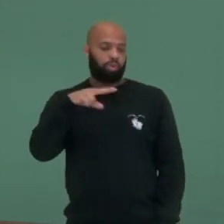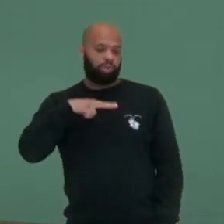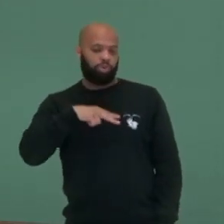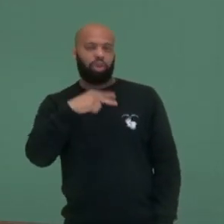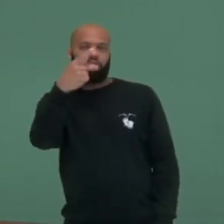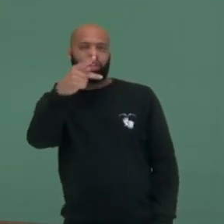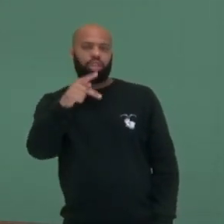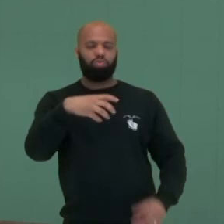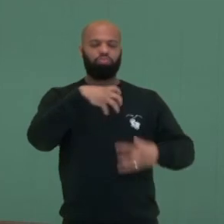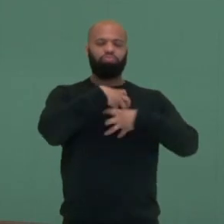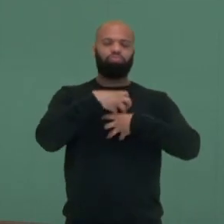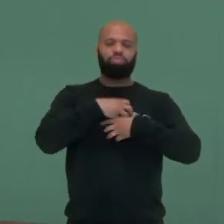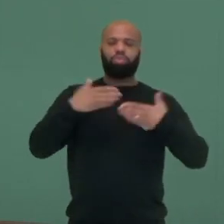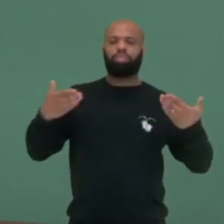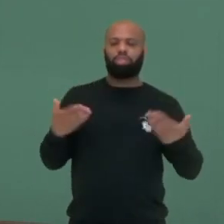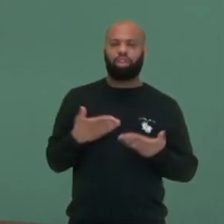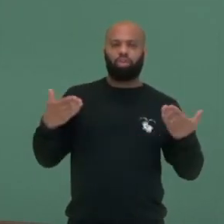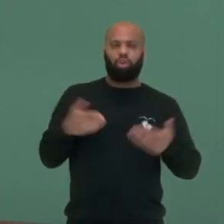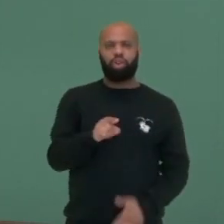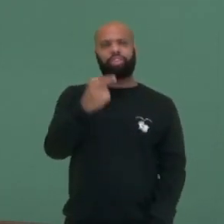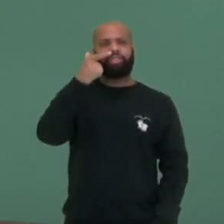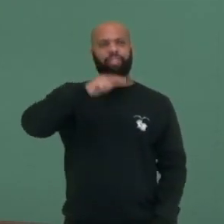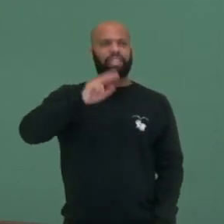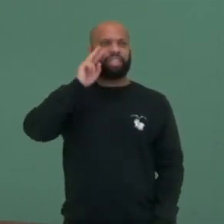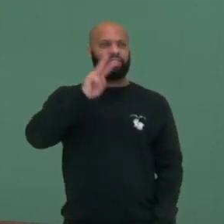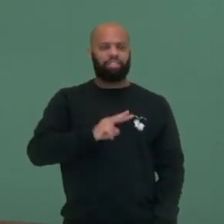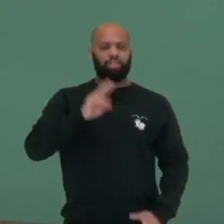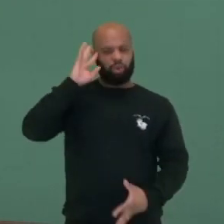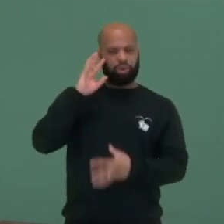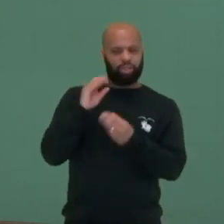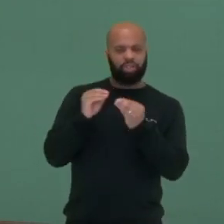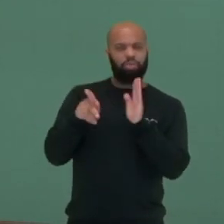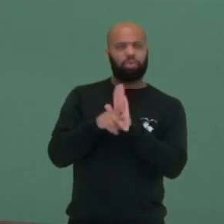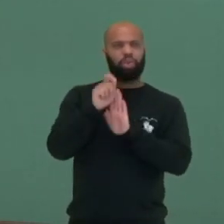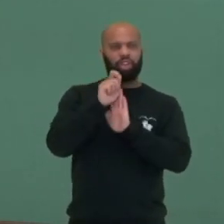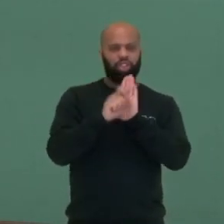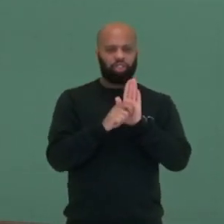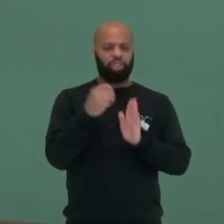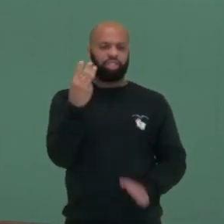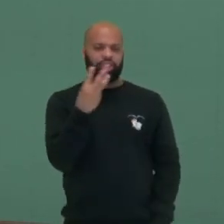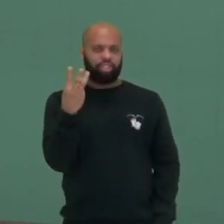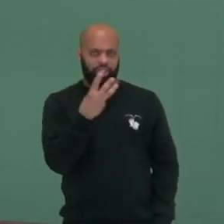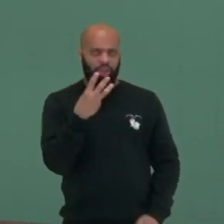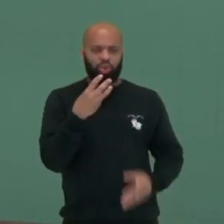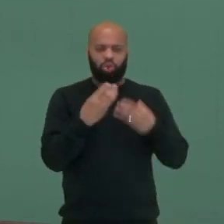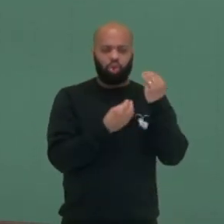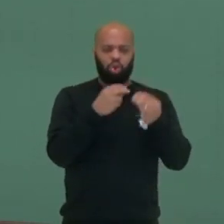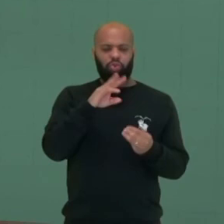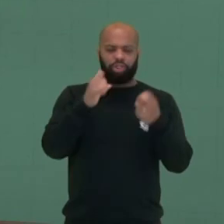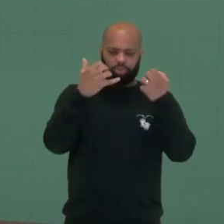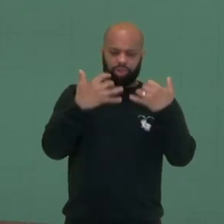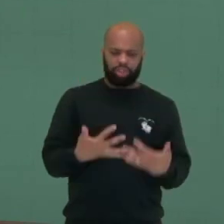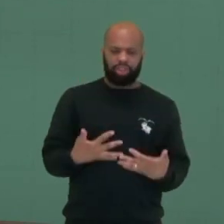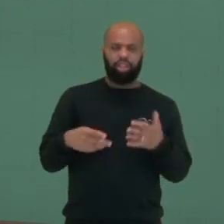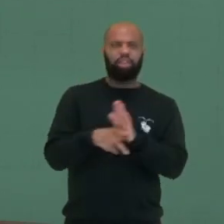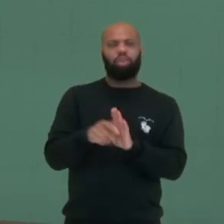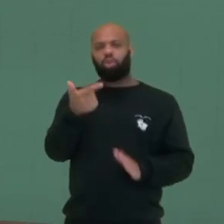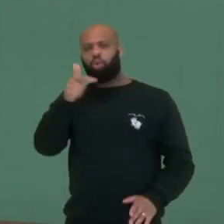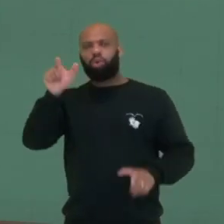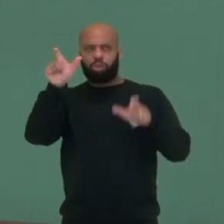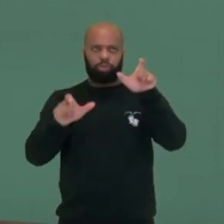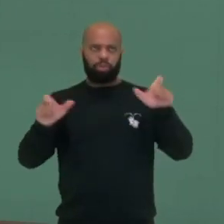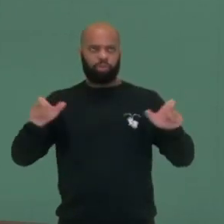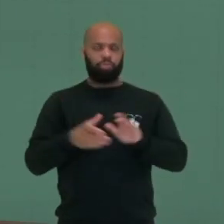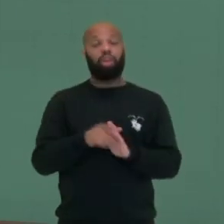sua, de que maneira você enxerga a melhor interpretação para esse artigo 3º, como explicá-lo para outras